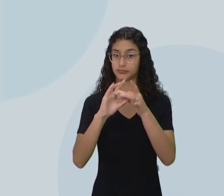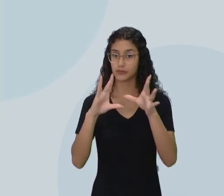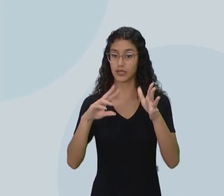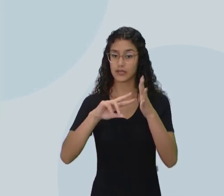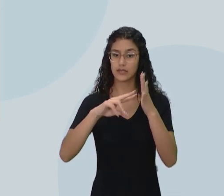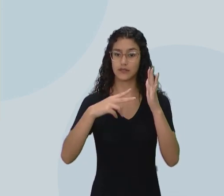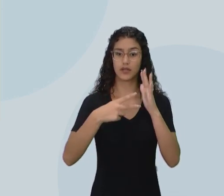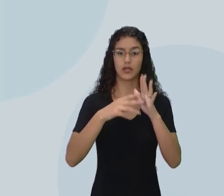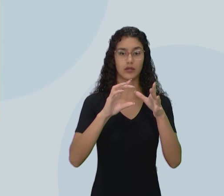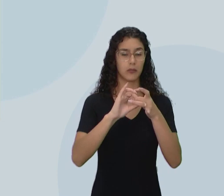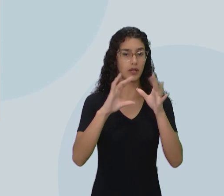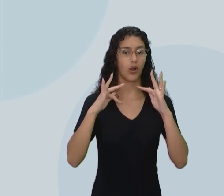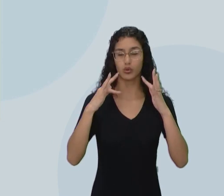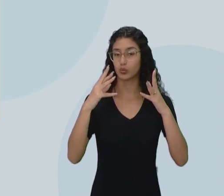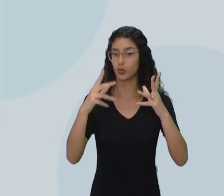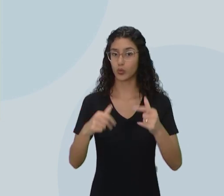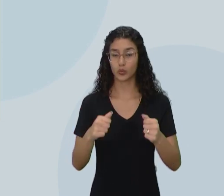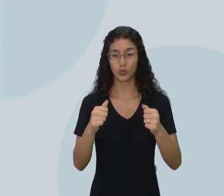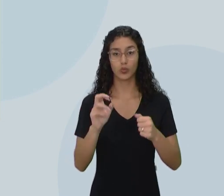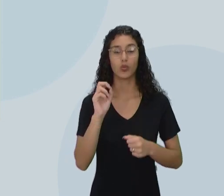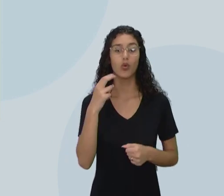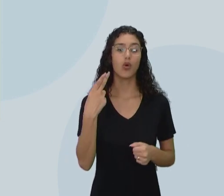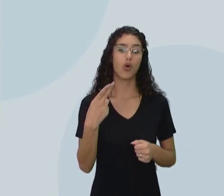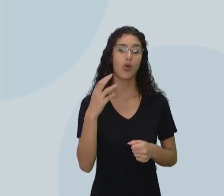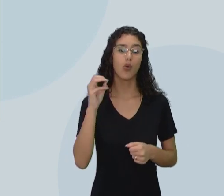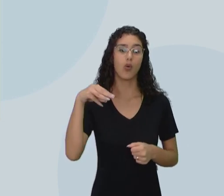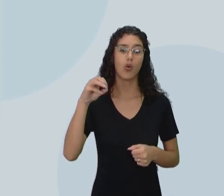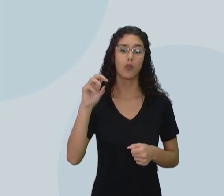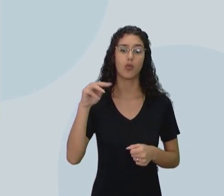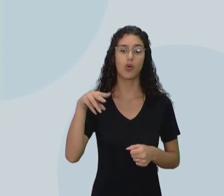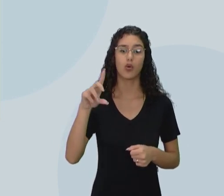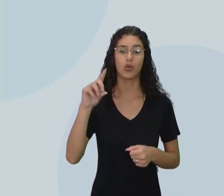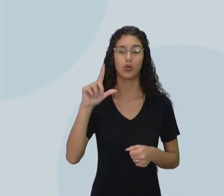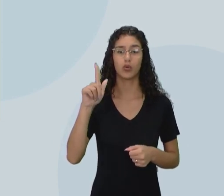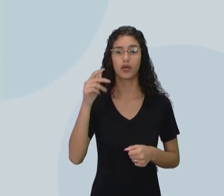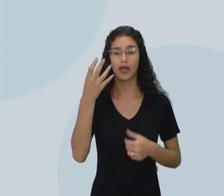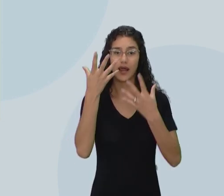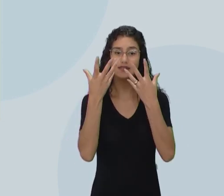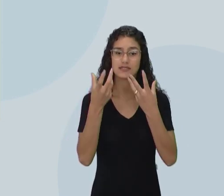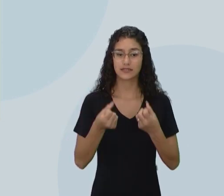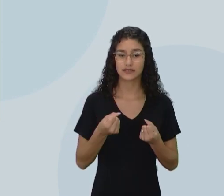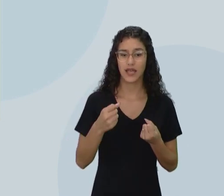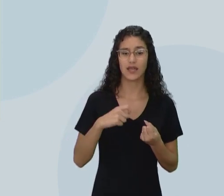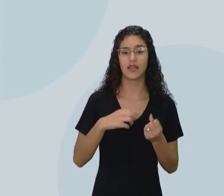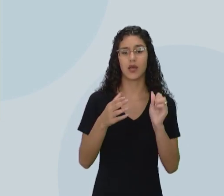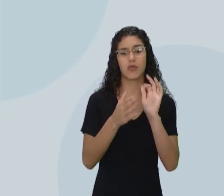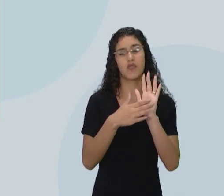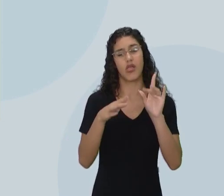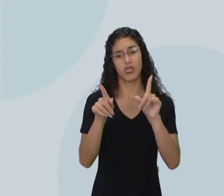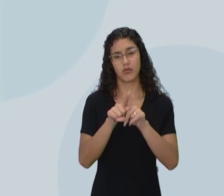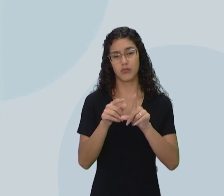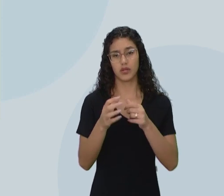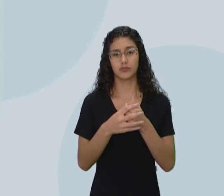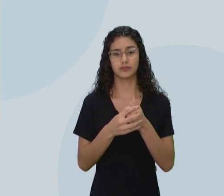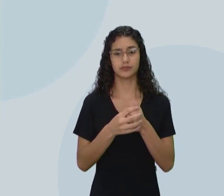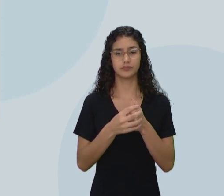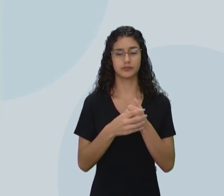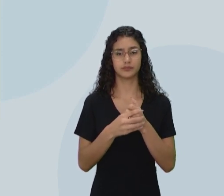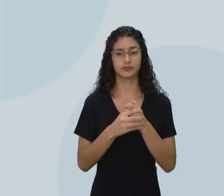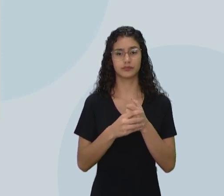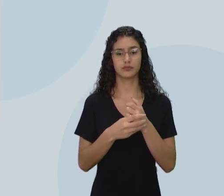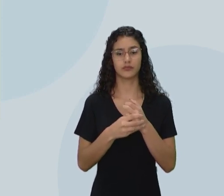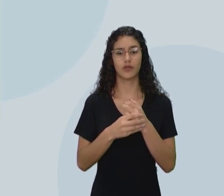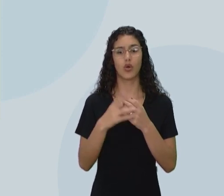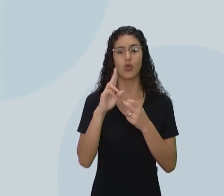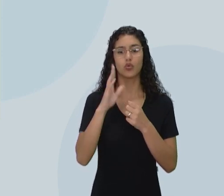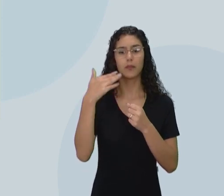significa liberar geral mesmo, ou homologar, ou seja, aceitar ali, né, aprovar os de mais de